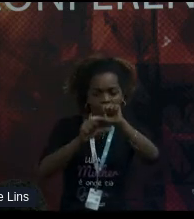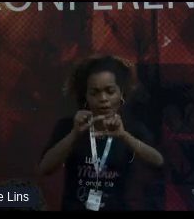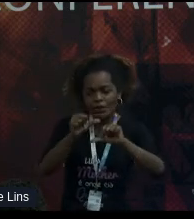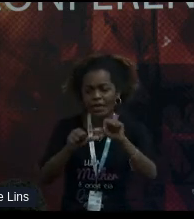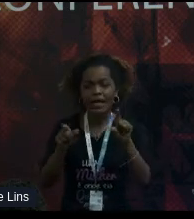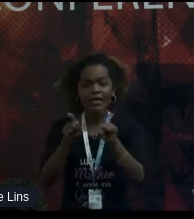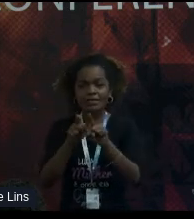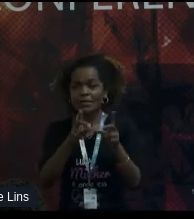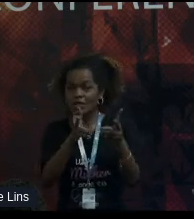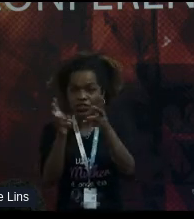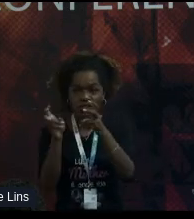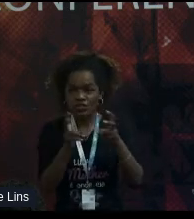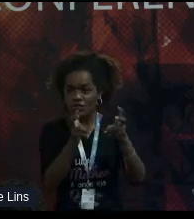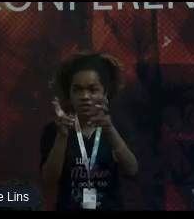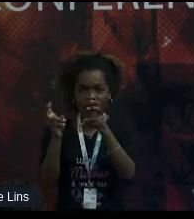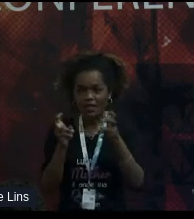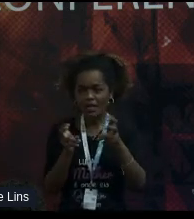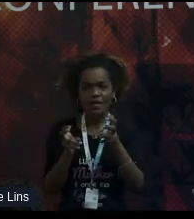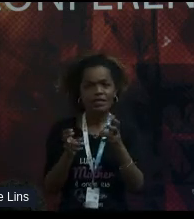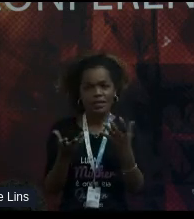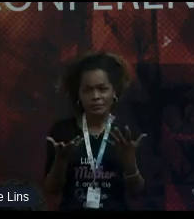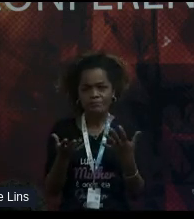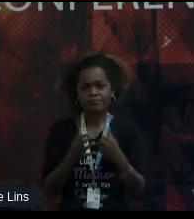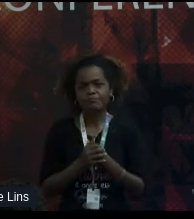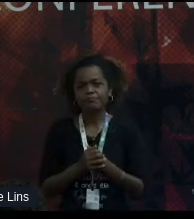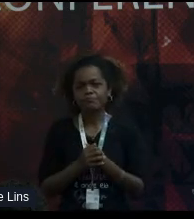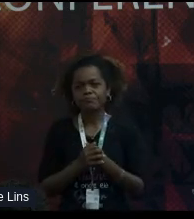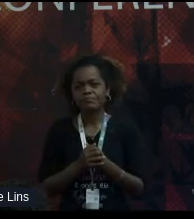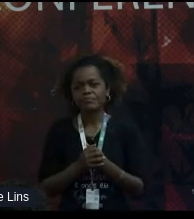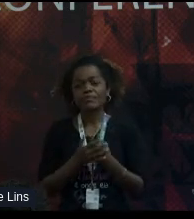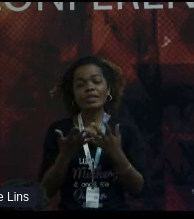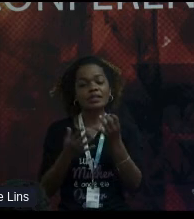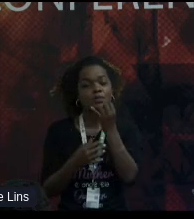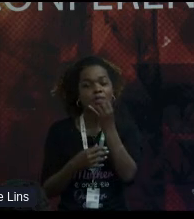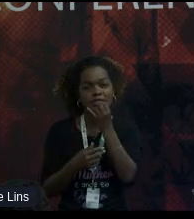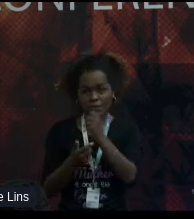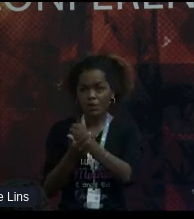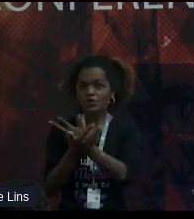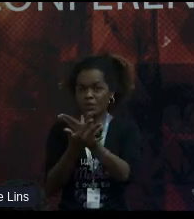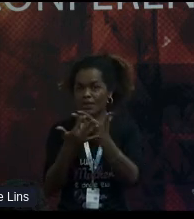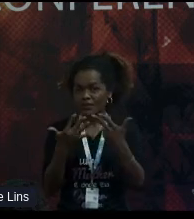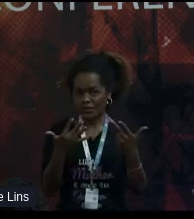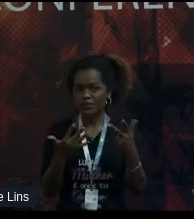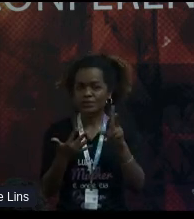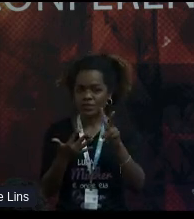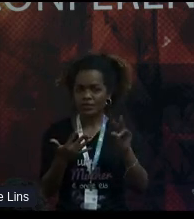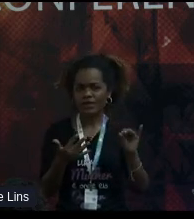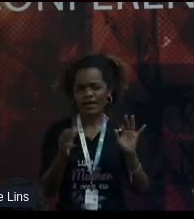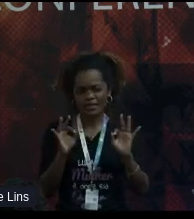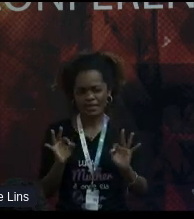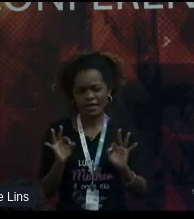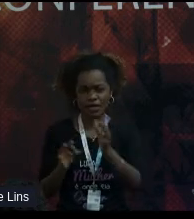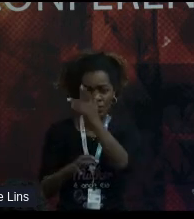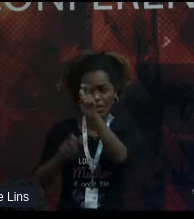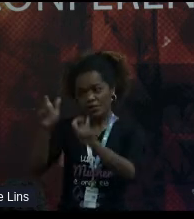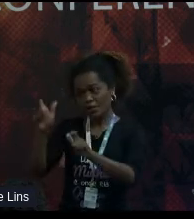identificar e operar esses elementos, né? Então, são esses os benefícios que a gente vai gerar para as pessoas